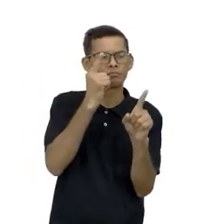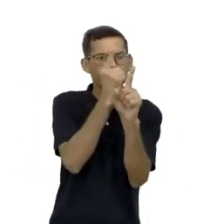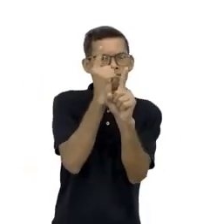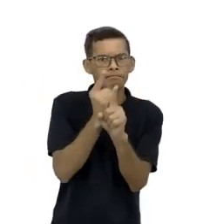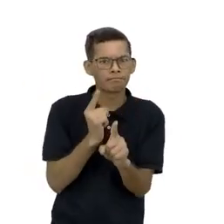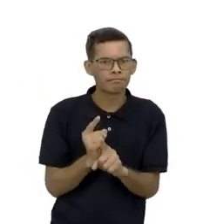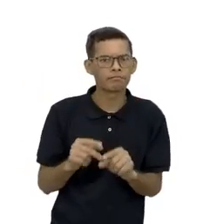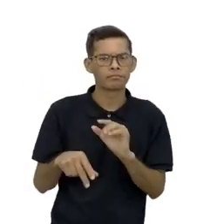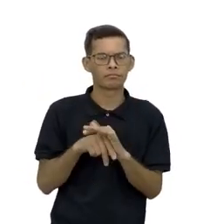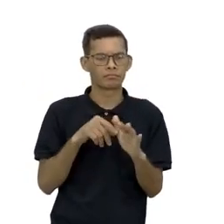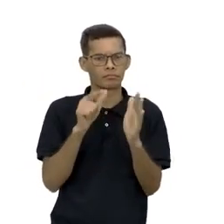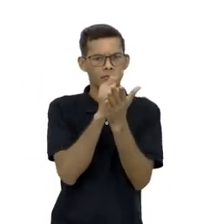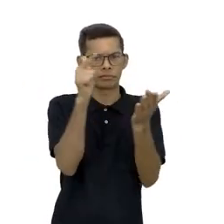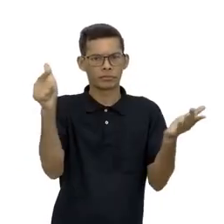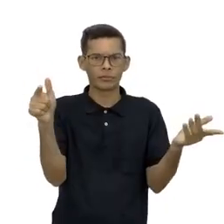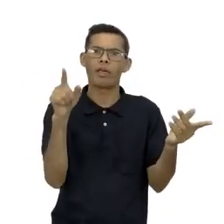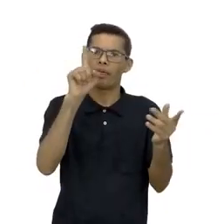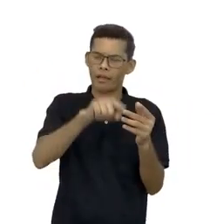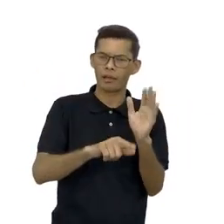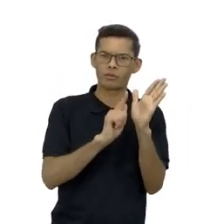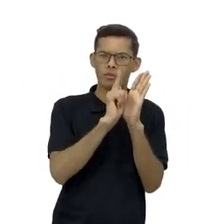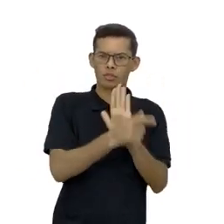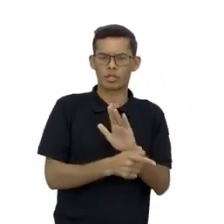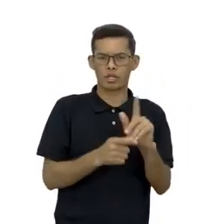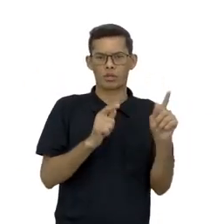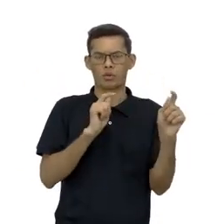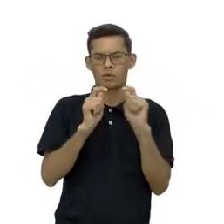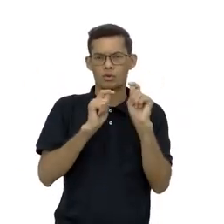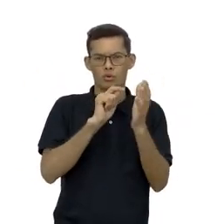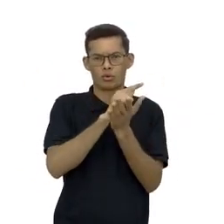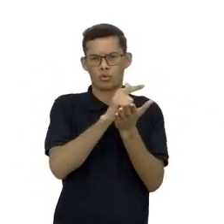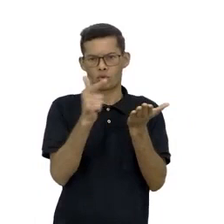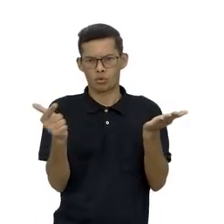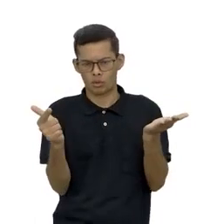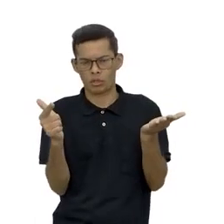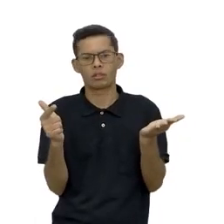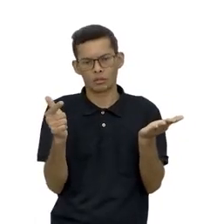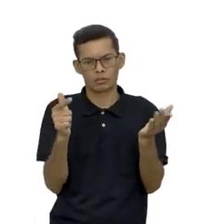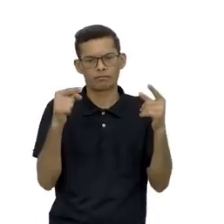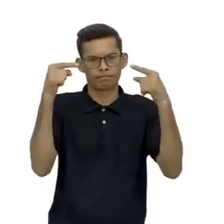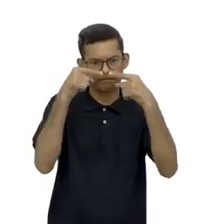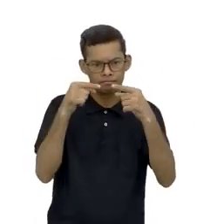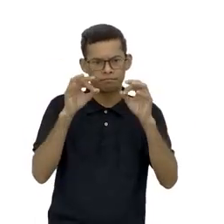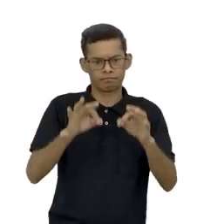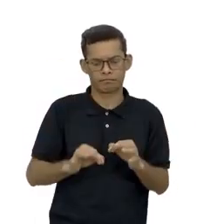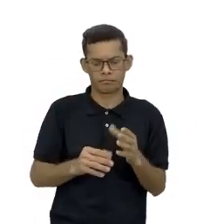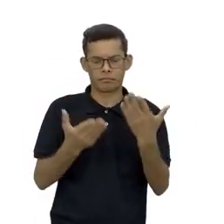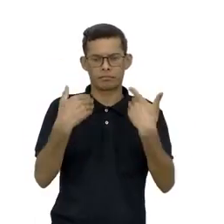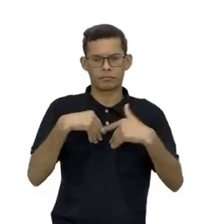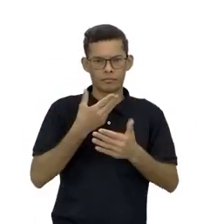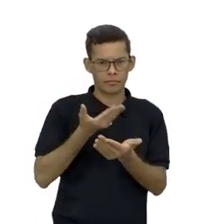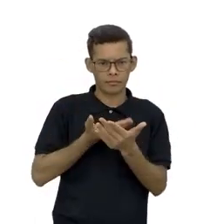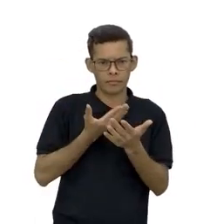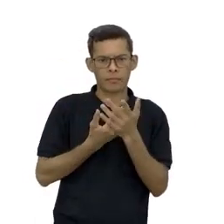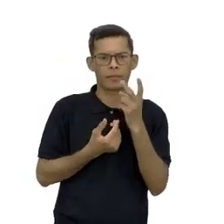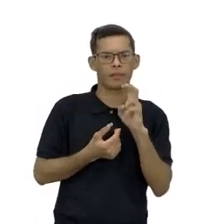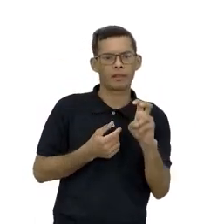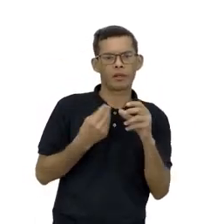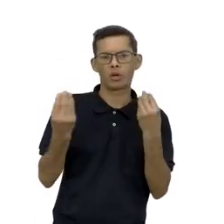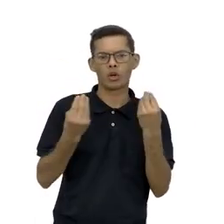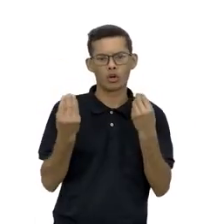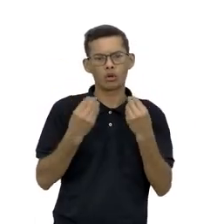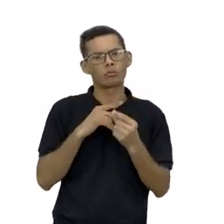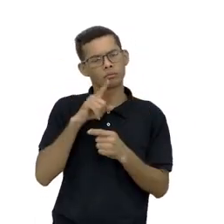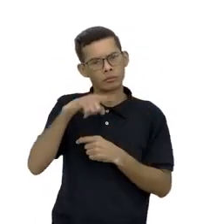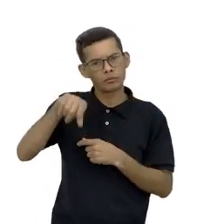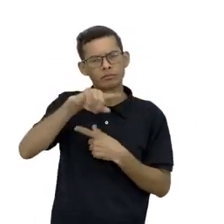a reportagem como um gênero jornalístico mais adequado e, por fim, na atividade 5, eles devem, em